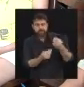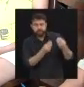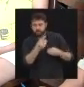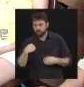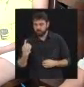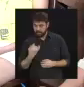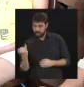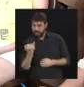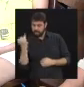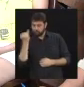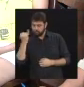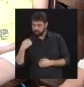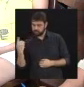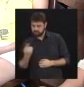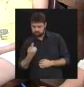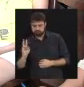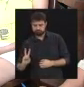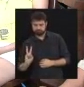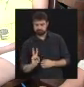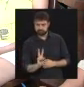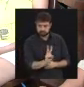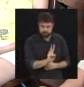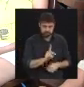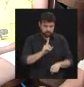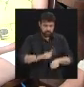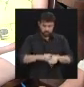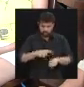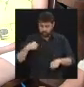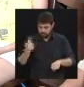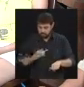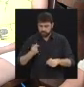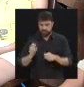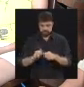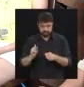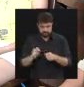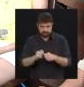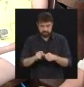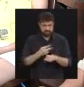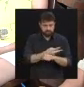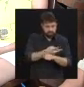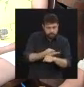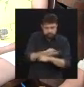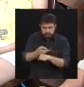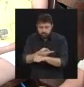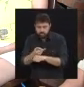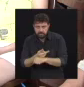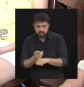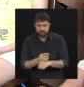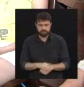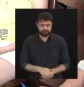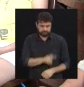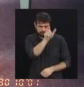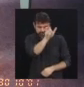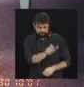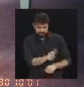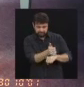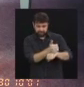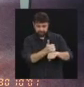isso não seria importante para ela, né, e num determinado momento a gente fez isso, né, fomos atrás de um